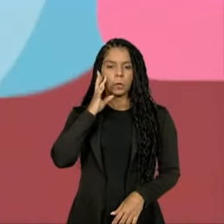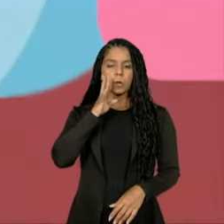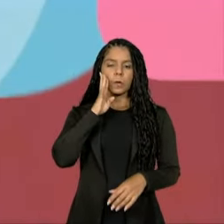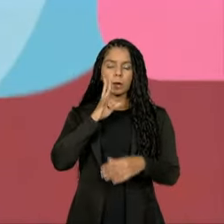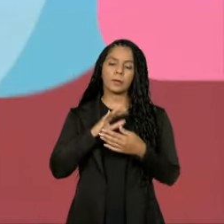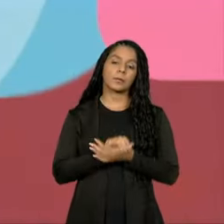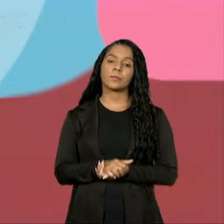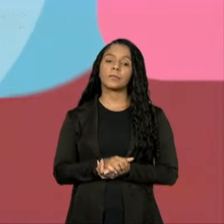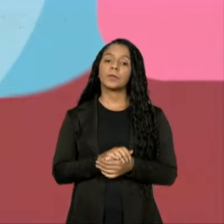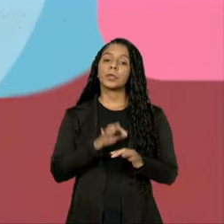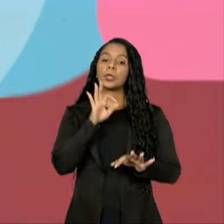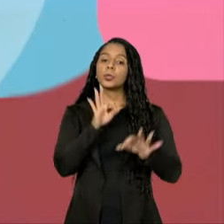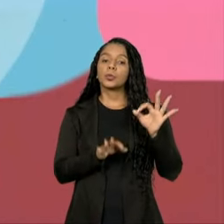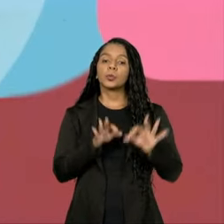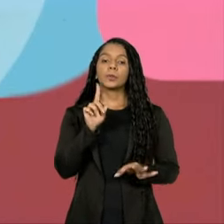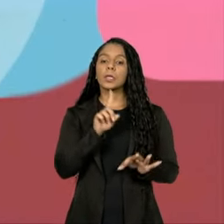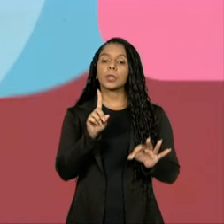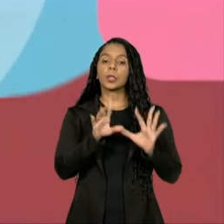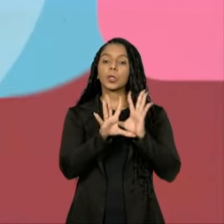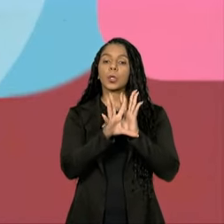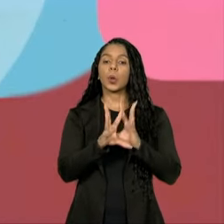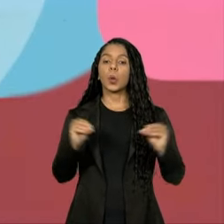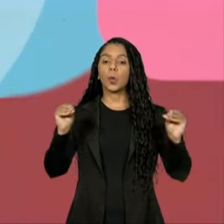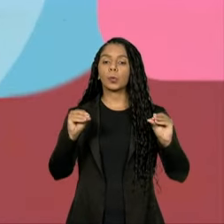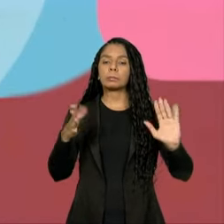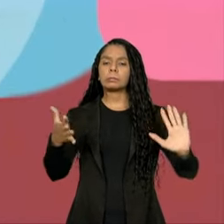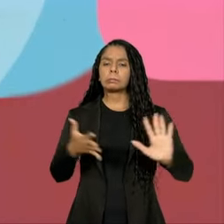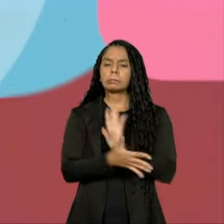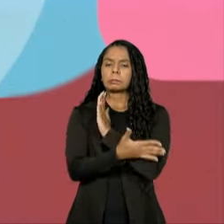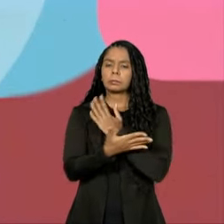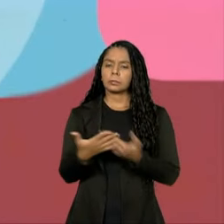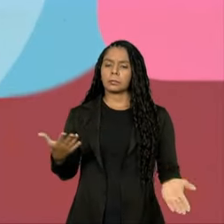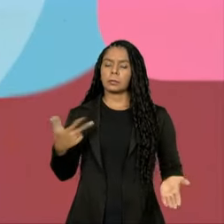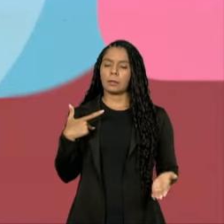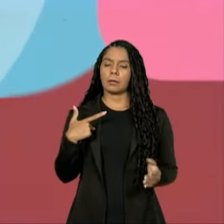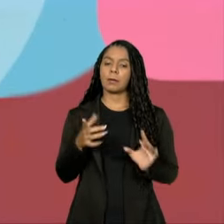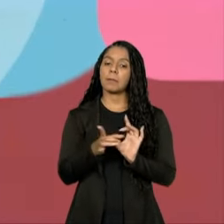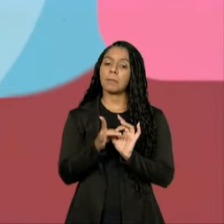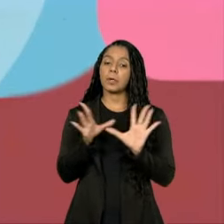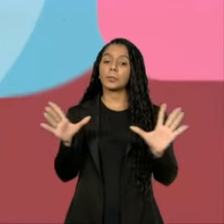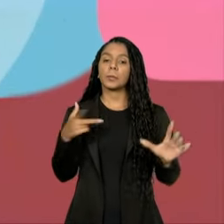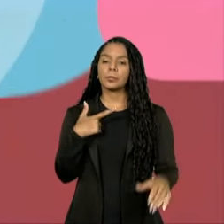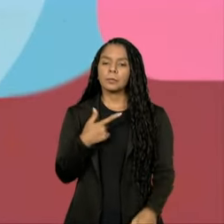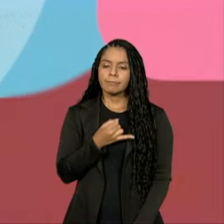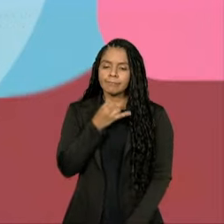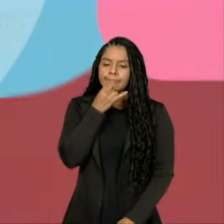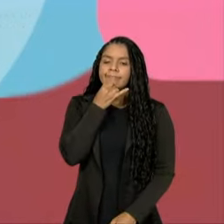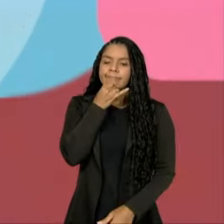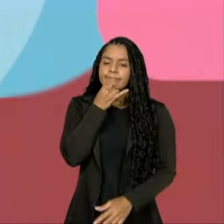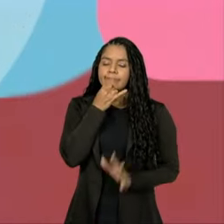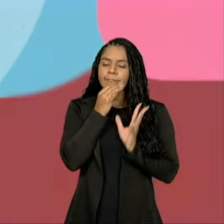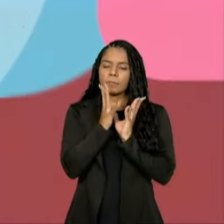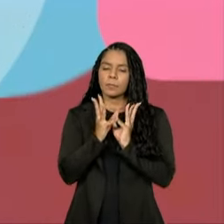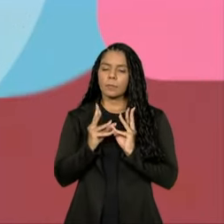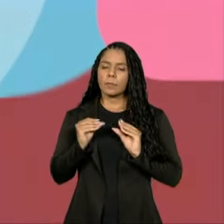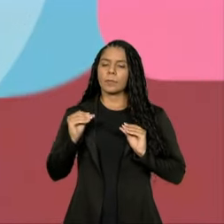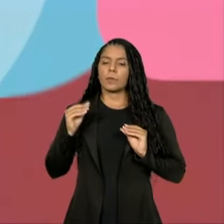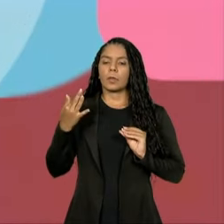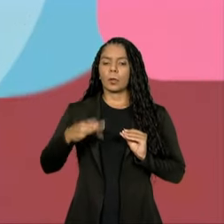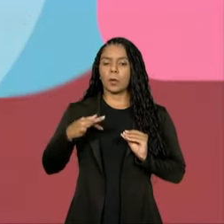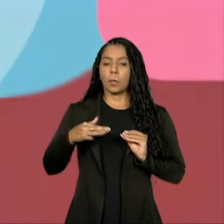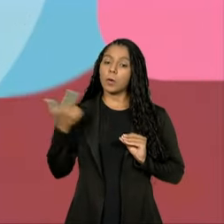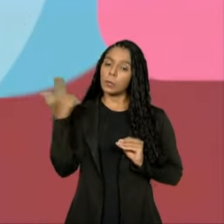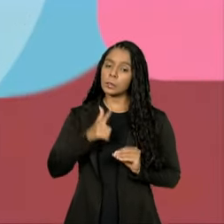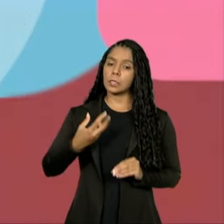dizer. Justiça não cura a devastação das perdas, mas permite que o luto cicatrize a dor para que a sobrevivência digna seja